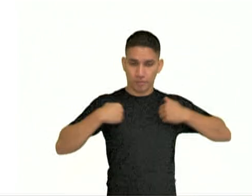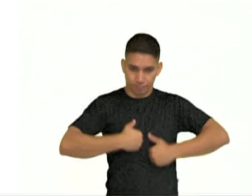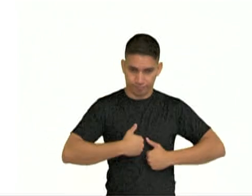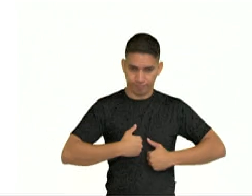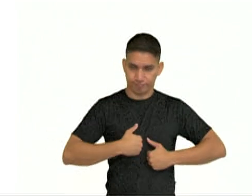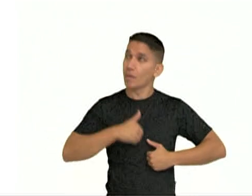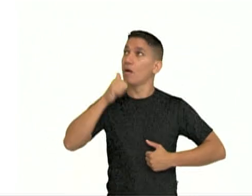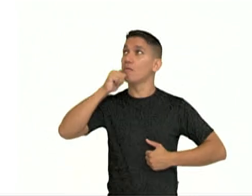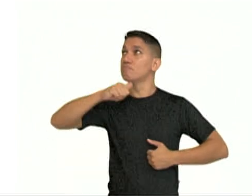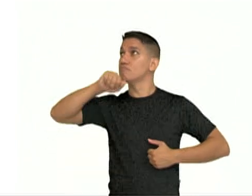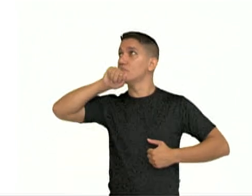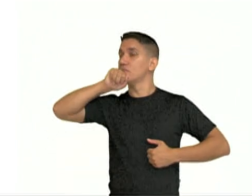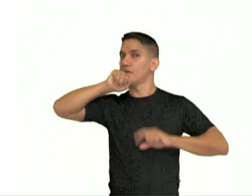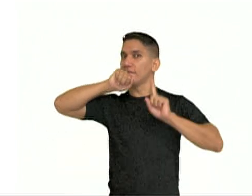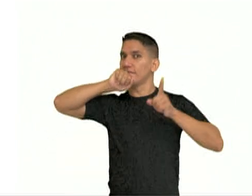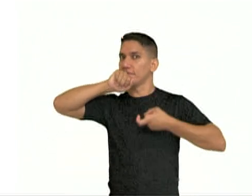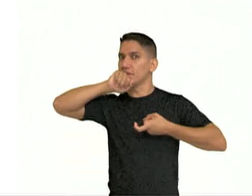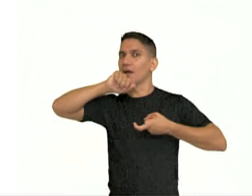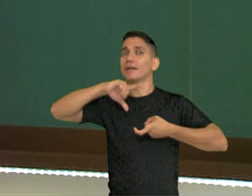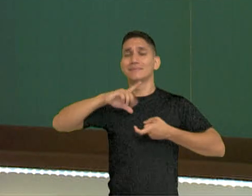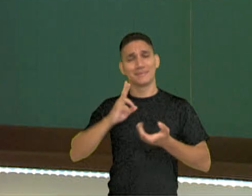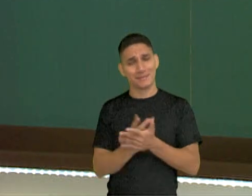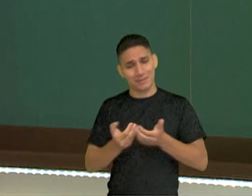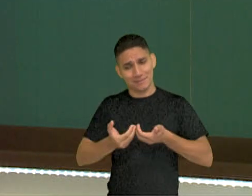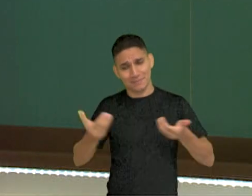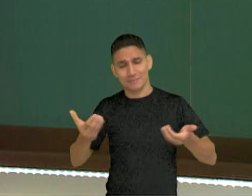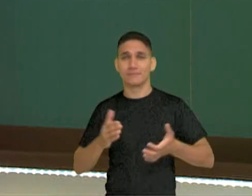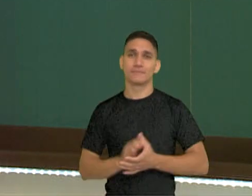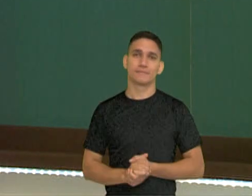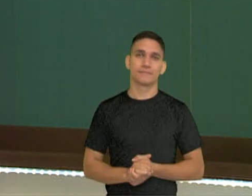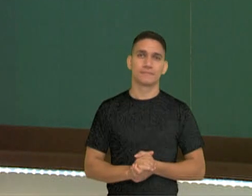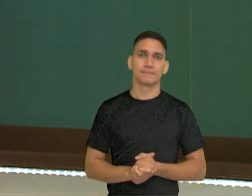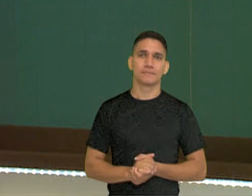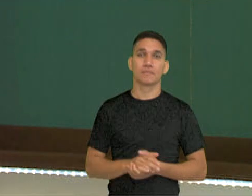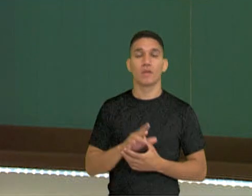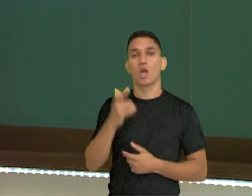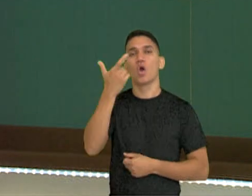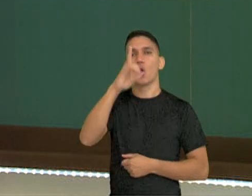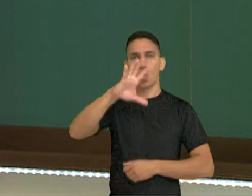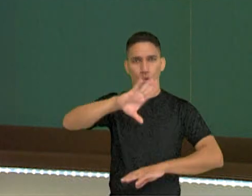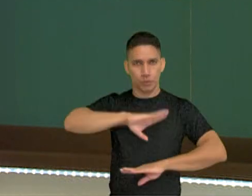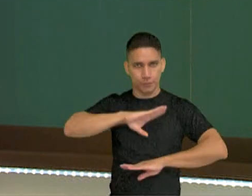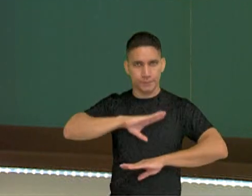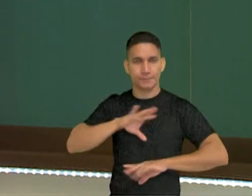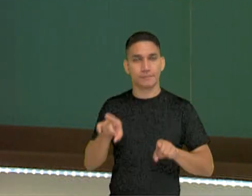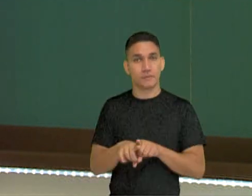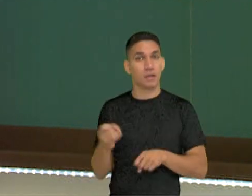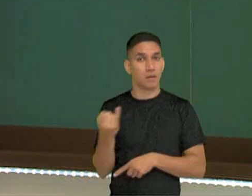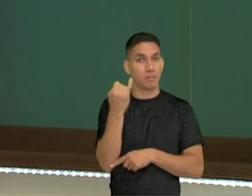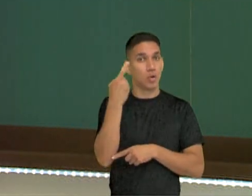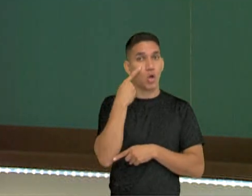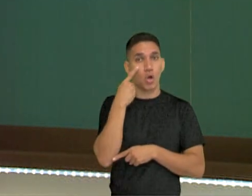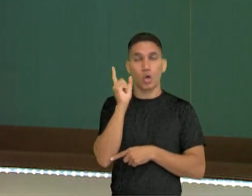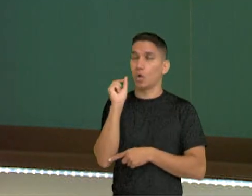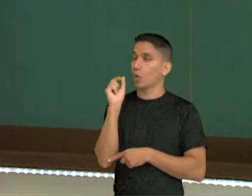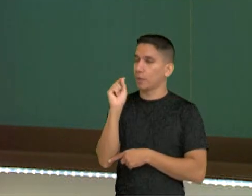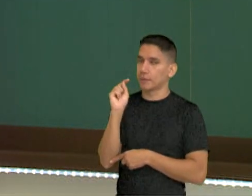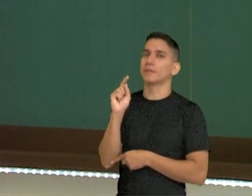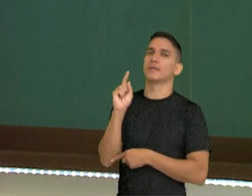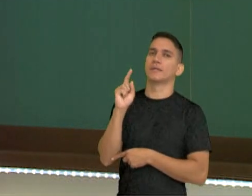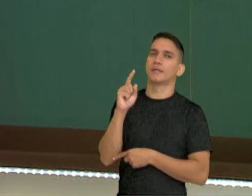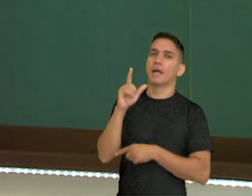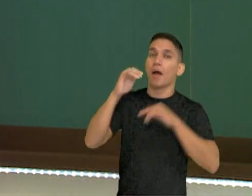Mas ele sempre está aqui, ó, isolado por vírgula. Outra questão importante para a gente retomar, né,